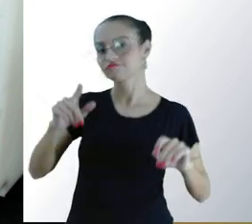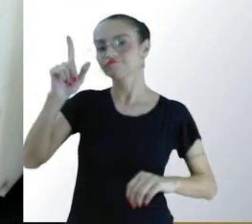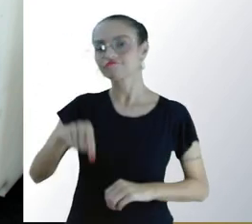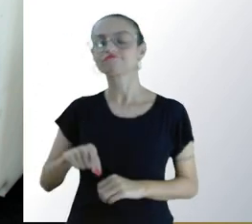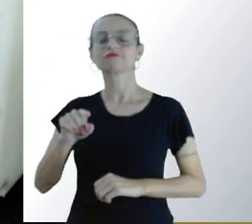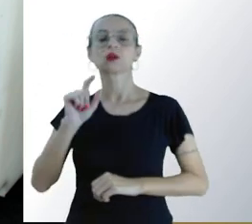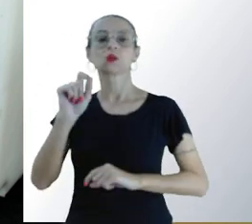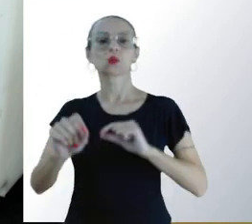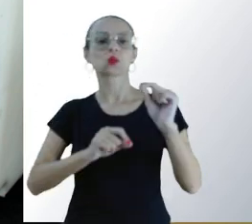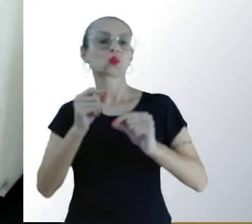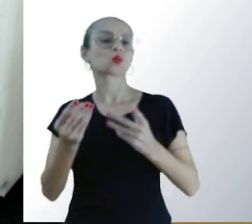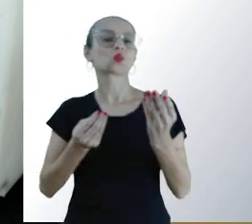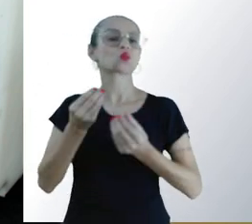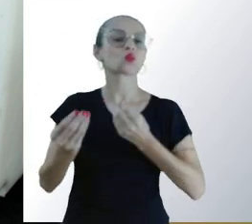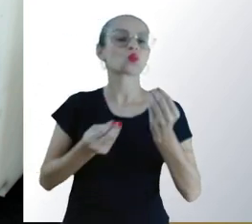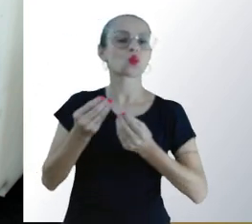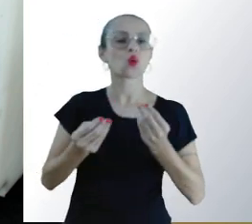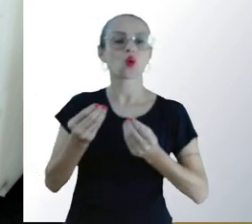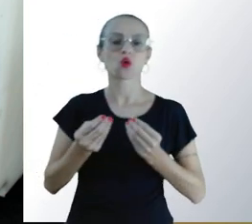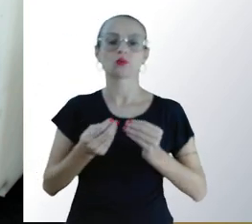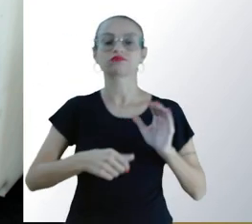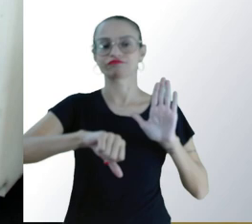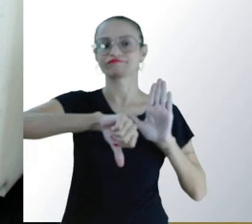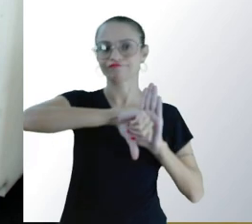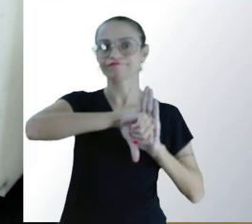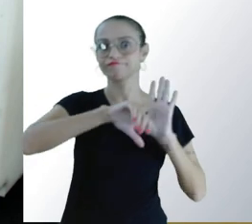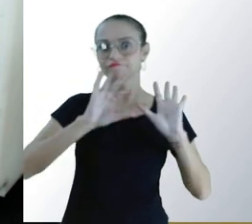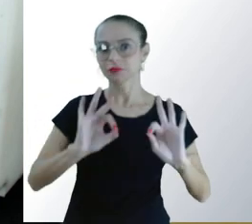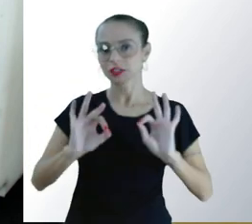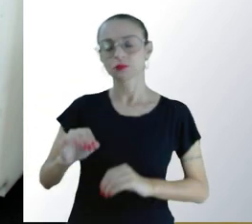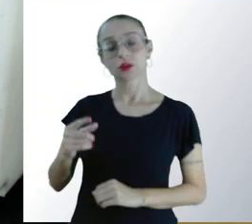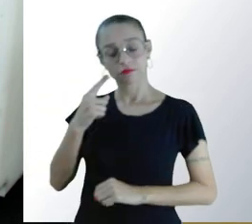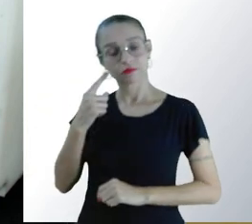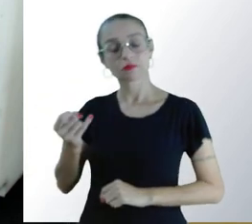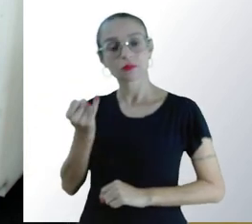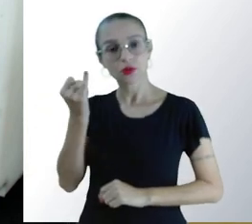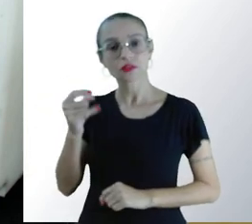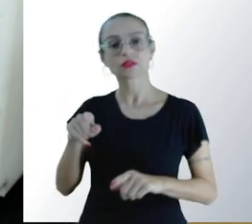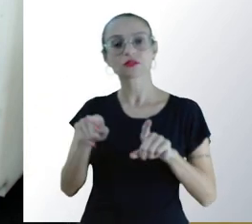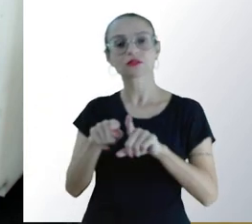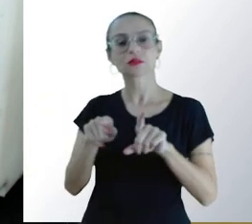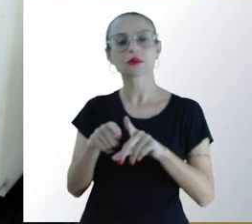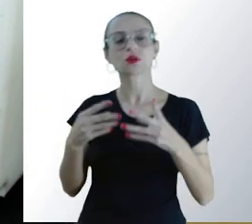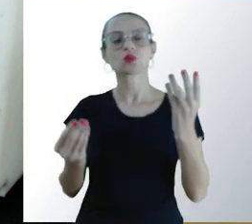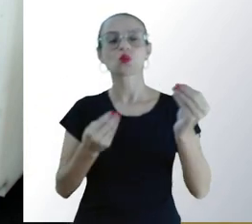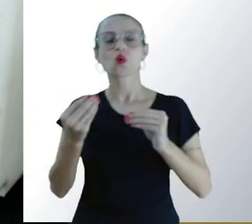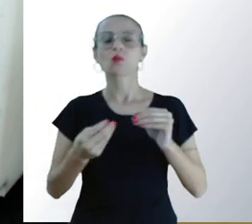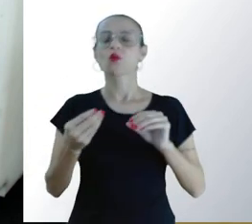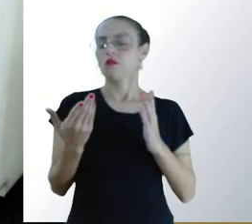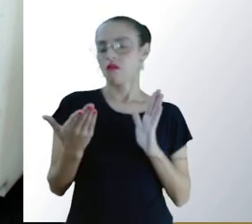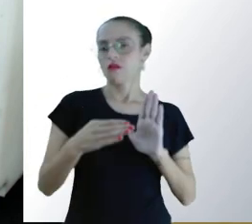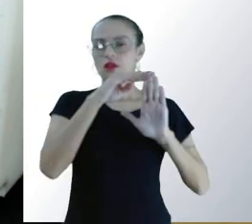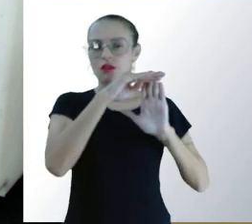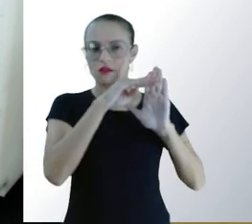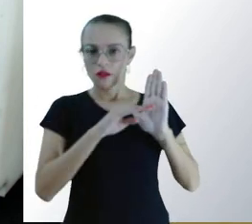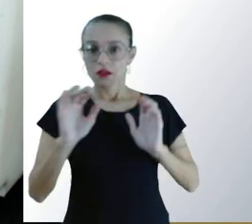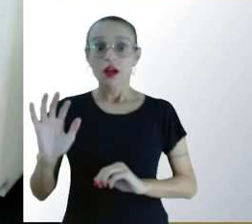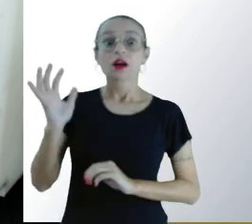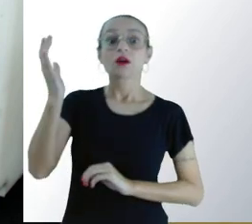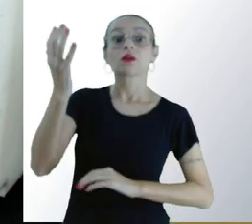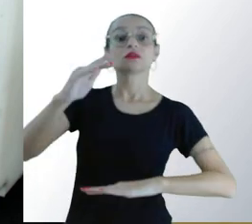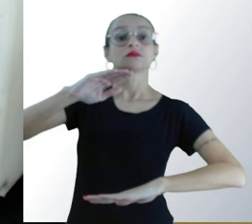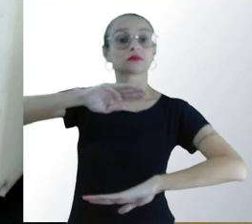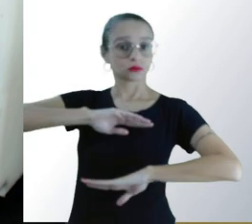da indisciplina ou não, ou do ato infracional. Acho que é importante reforçar esses passos que você colocou, né? Aconteceu a